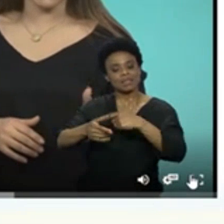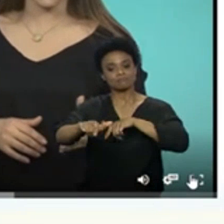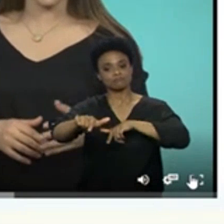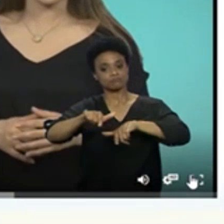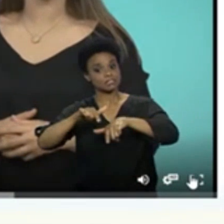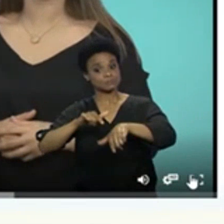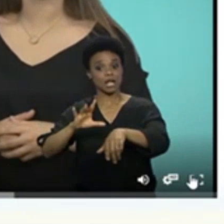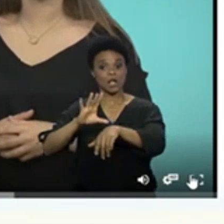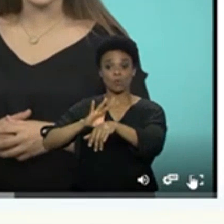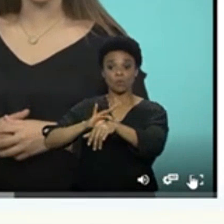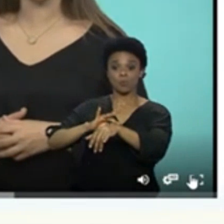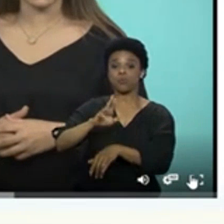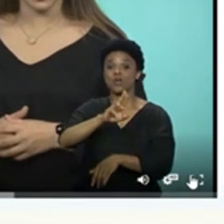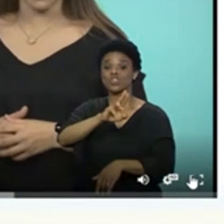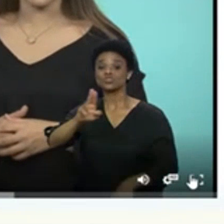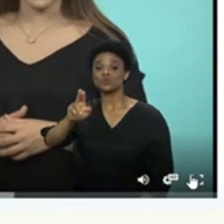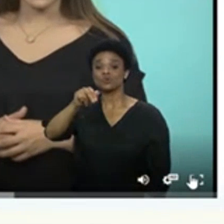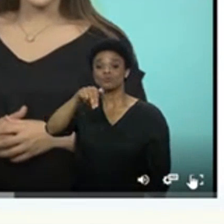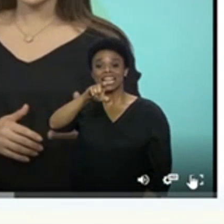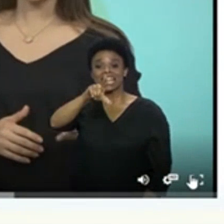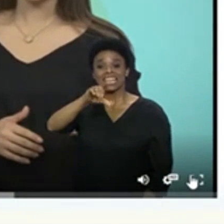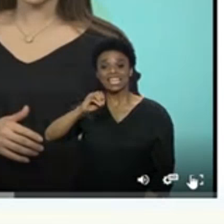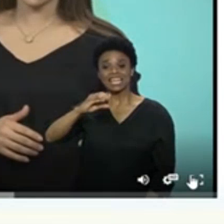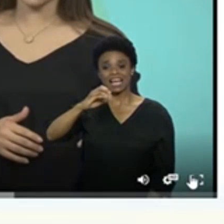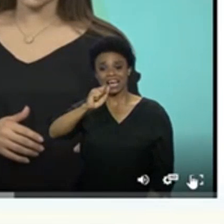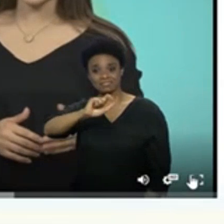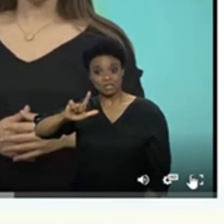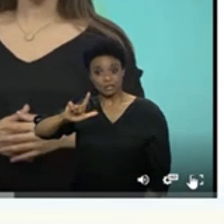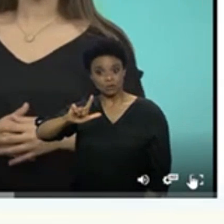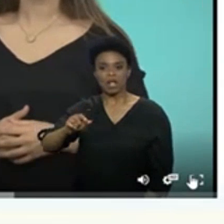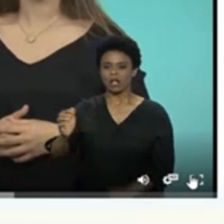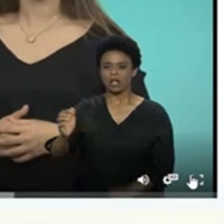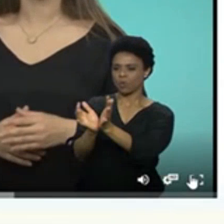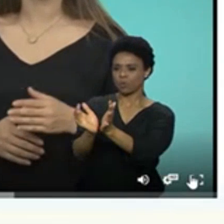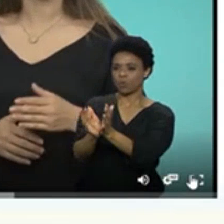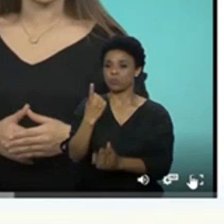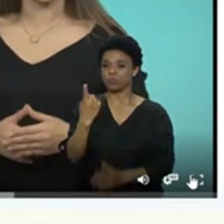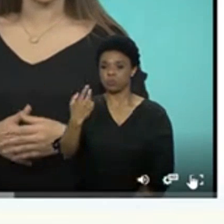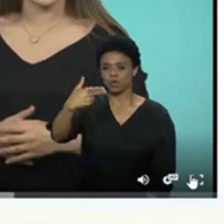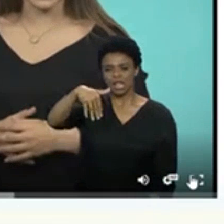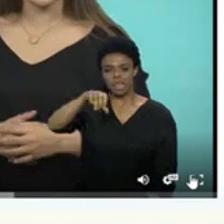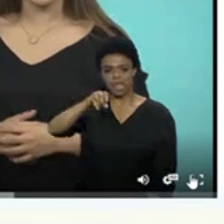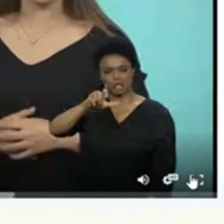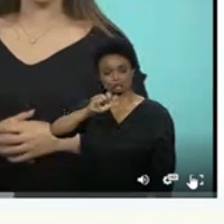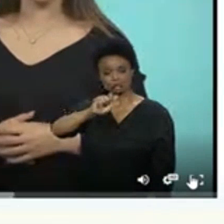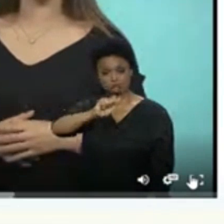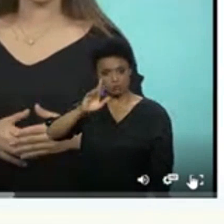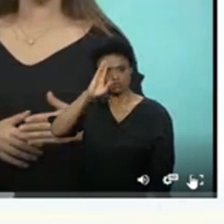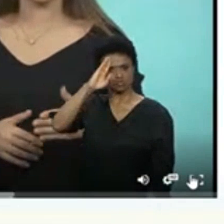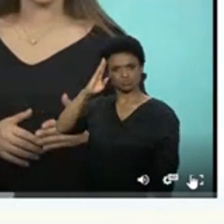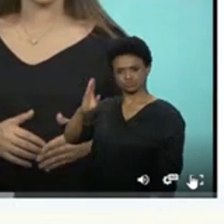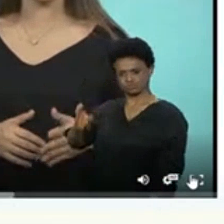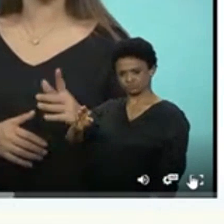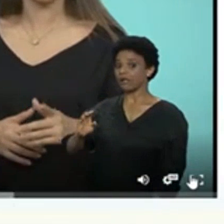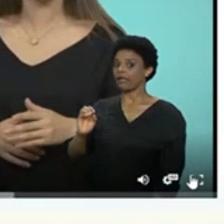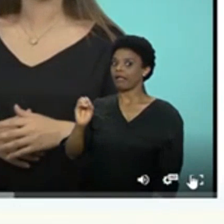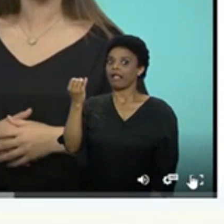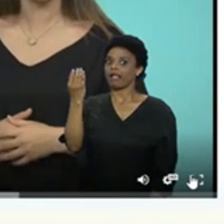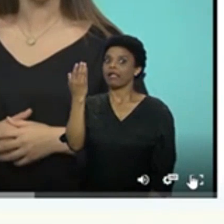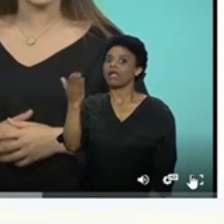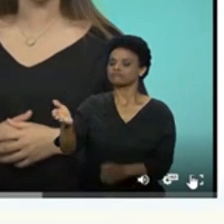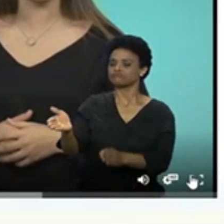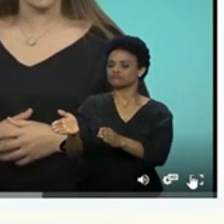com o adoecimento é chamado de nexo causal. Nas doenças do grupo 1, o nexo causal é direto e a eliminação do agente